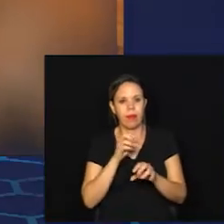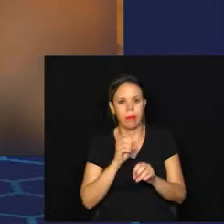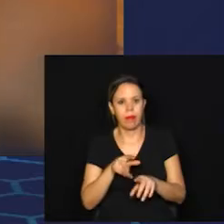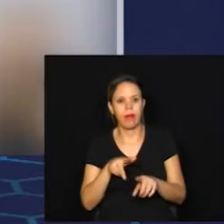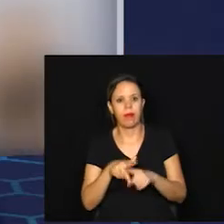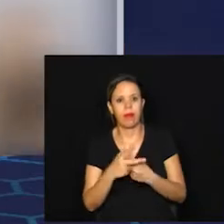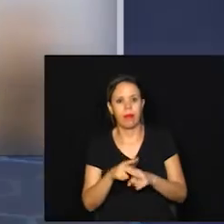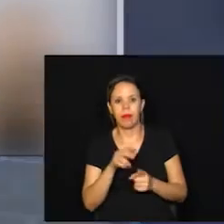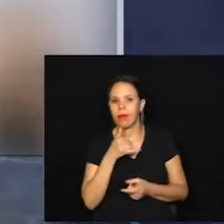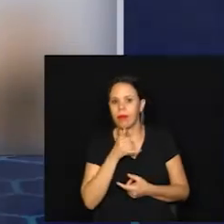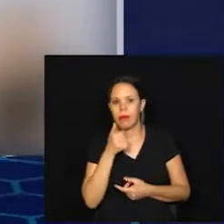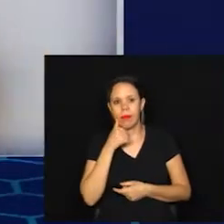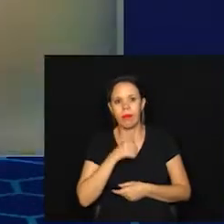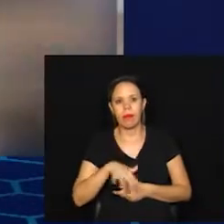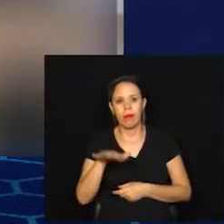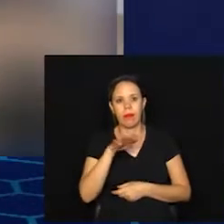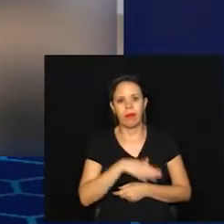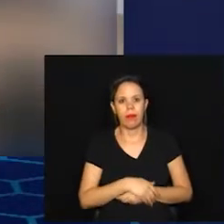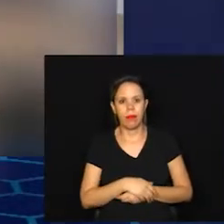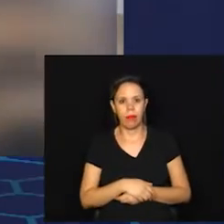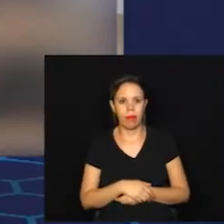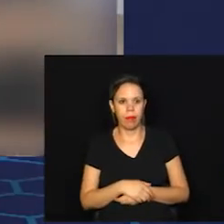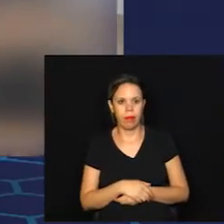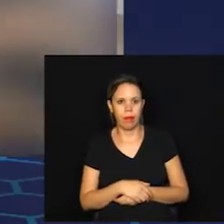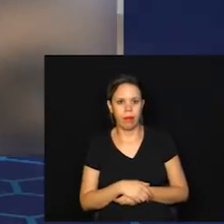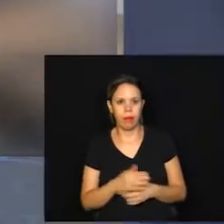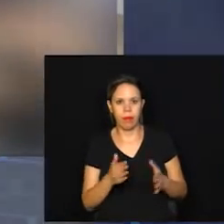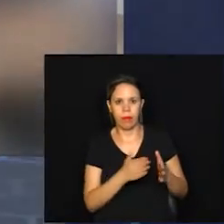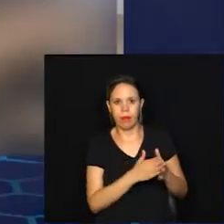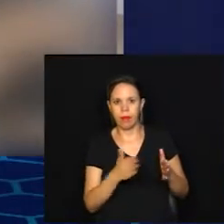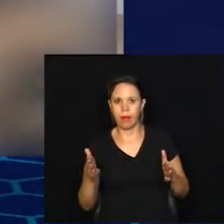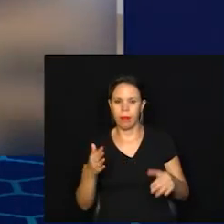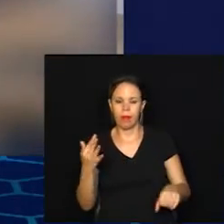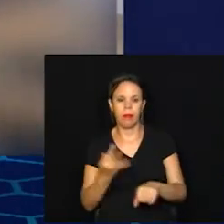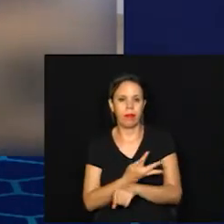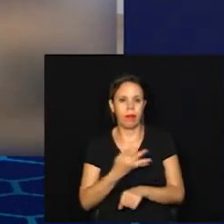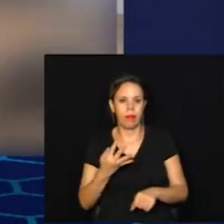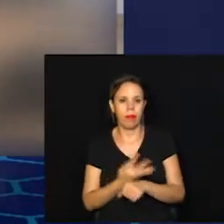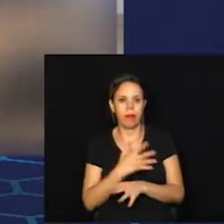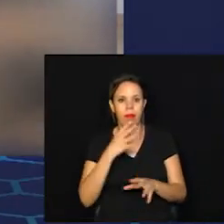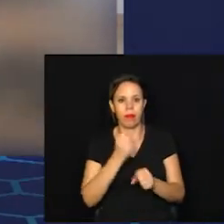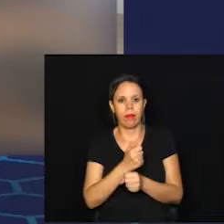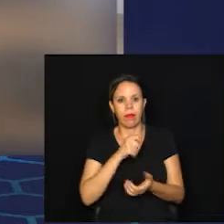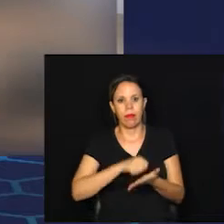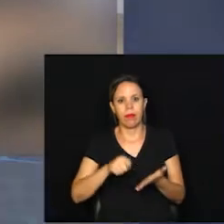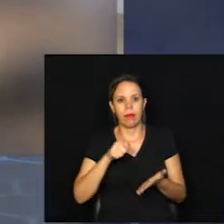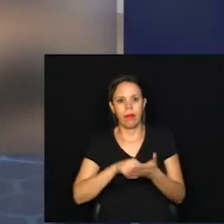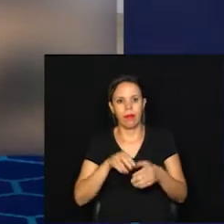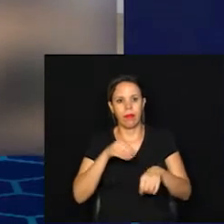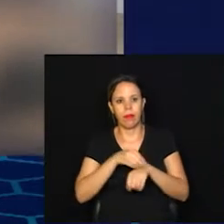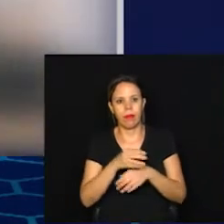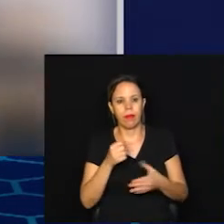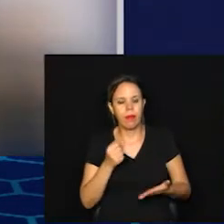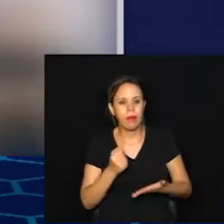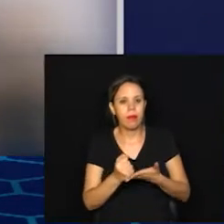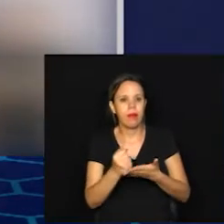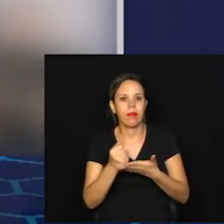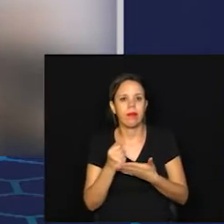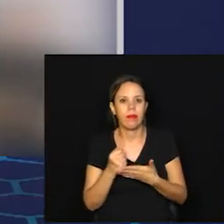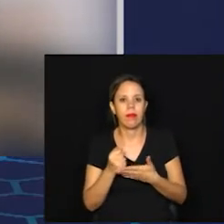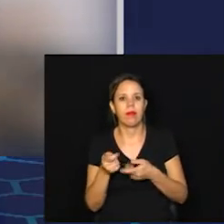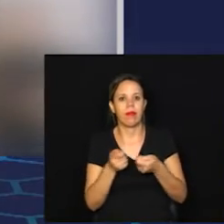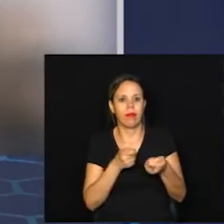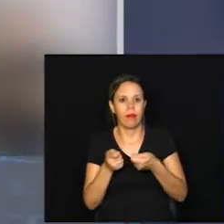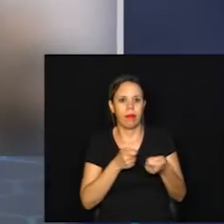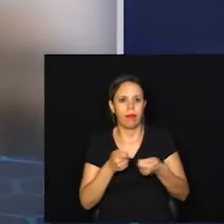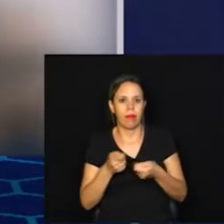manutenção elétrica às mulheres. Em tempos de crise, o quadro na ponta do lápis ajuda a manter a saúde